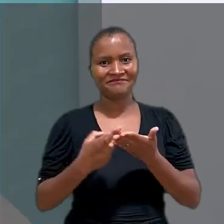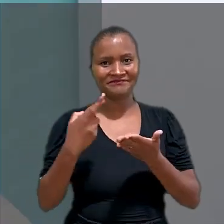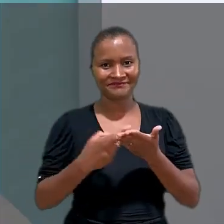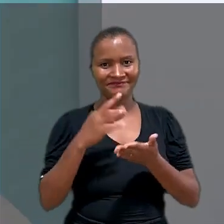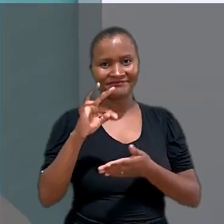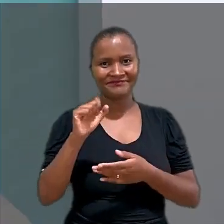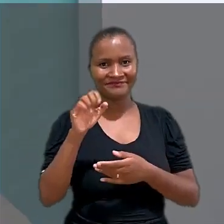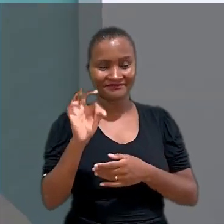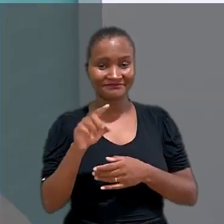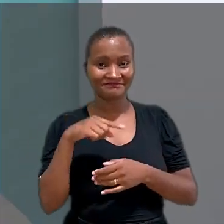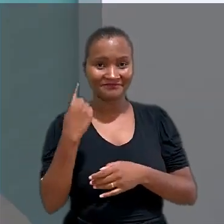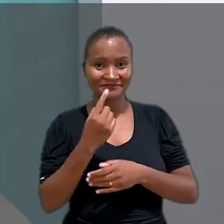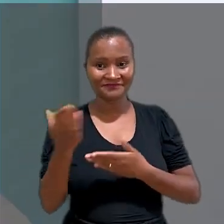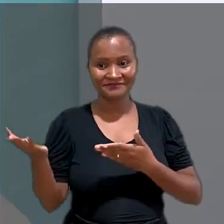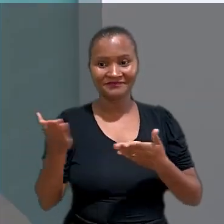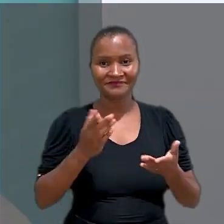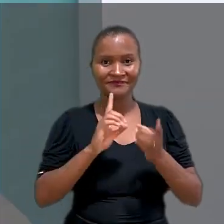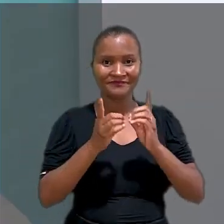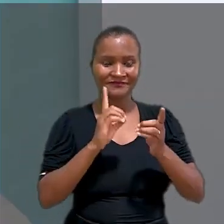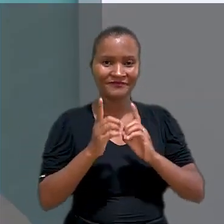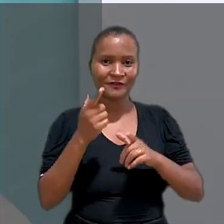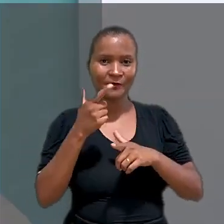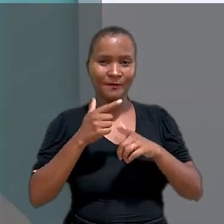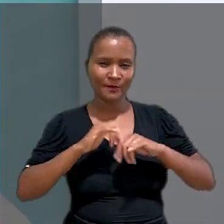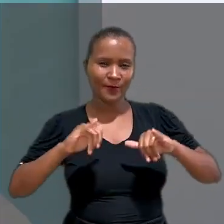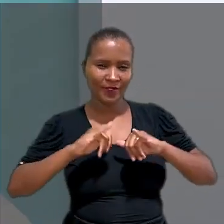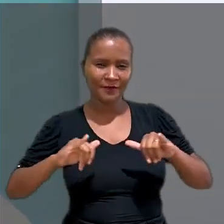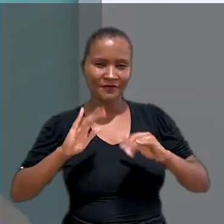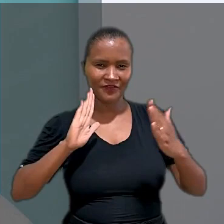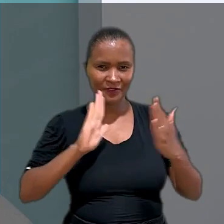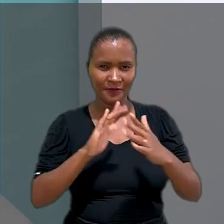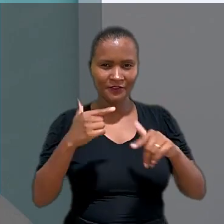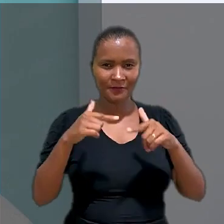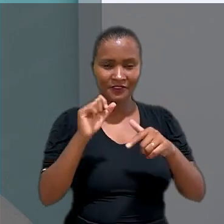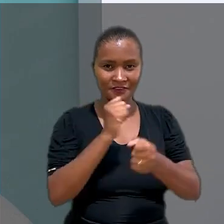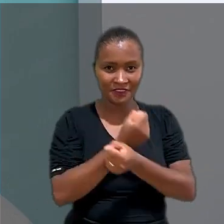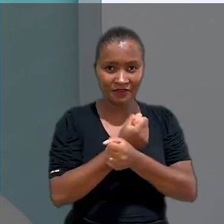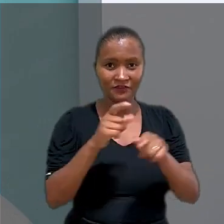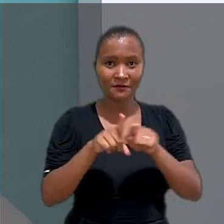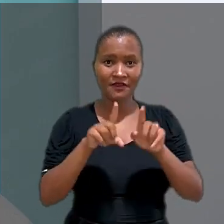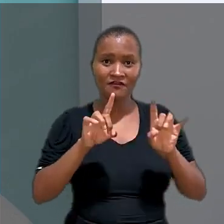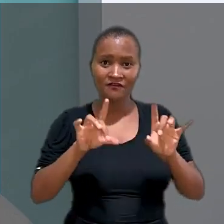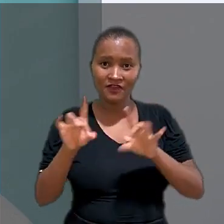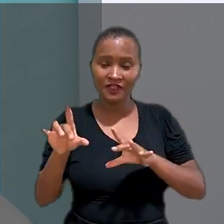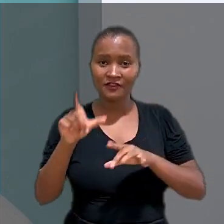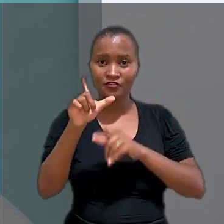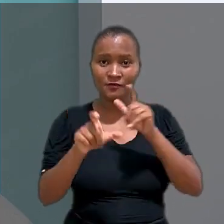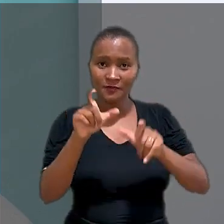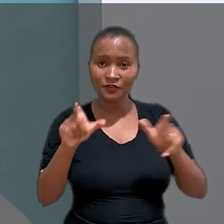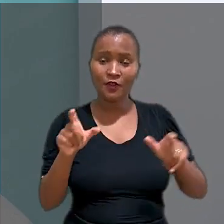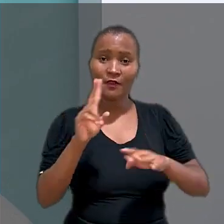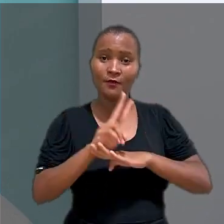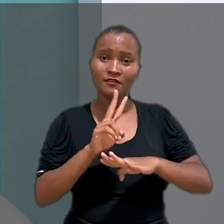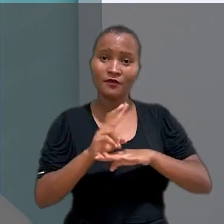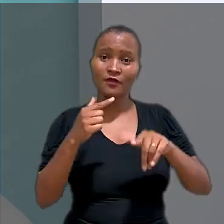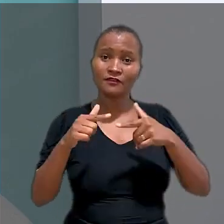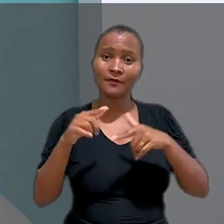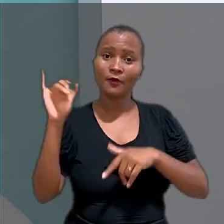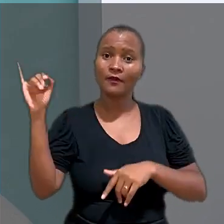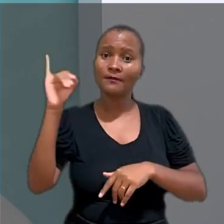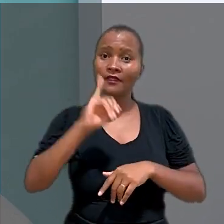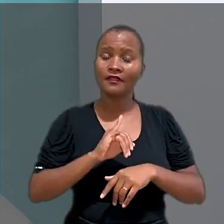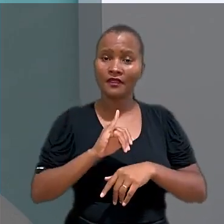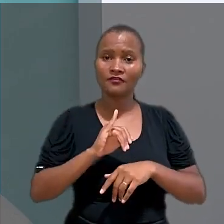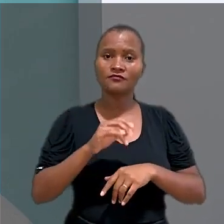Estamos de volta com Revista TST e aqui no estúdio nós recebemos o coordenador do Programa de Enfrentamento ao Trabalho Escravo, ao Tráfico de Pessoas e